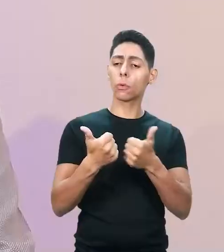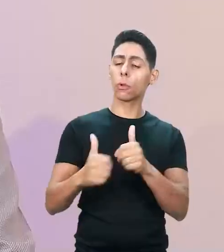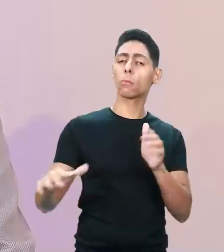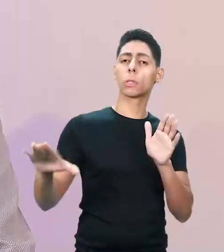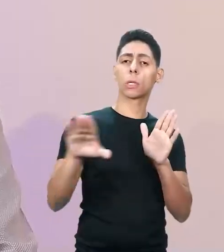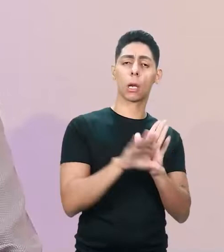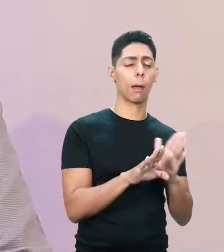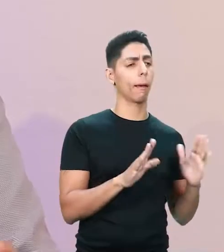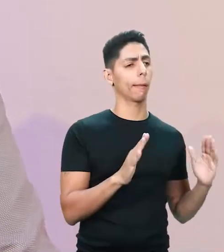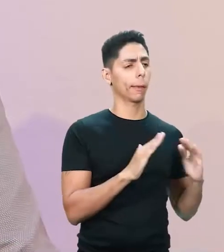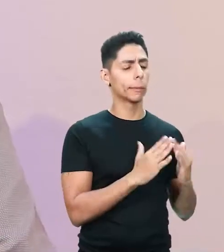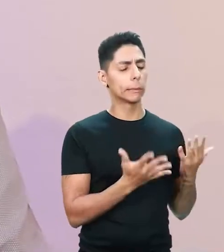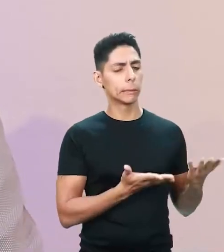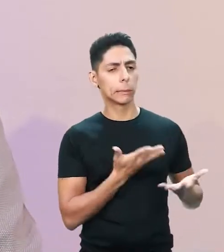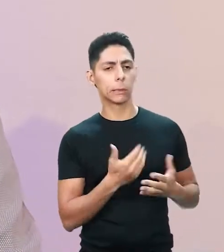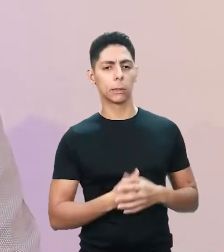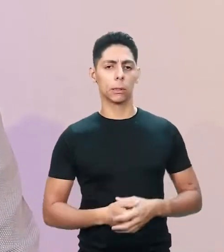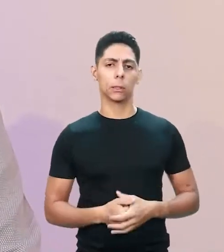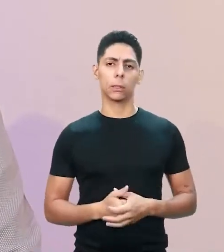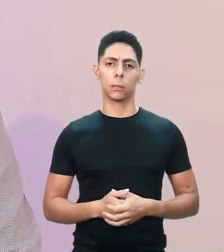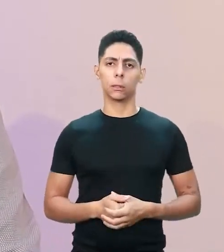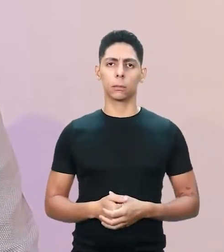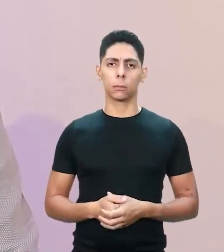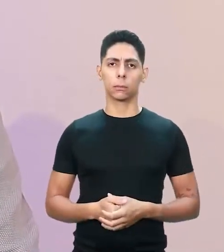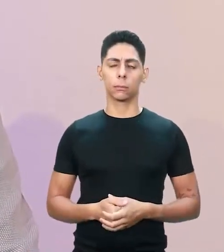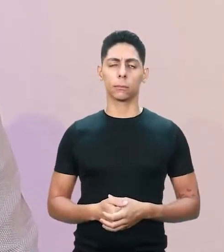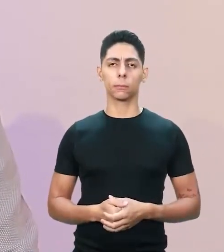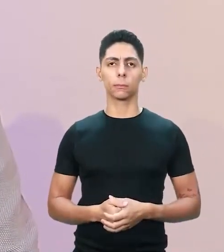muito trabalhoso. Muito bem.